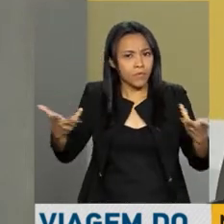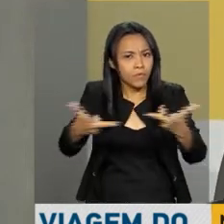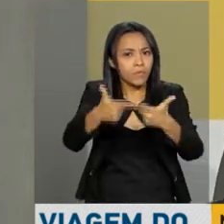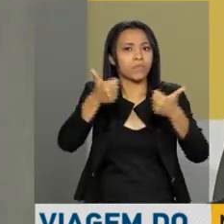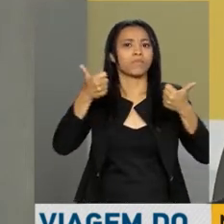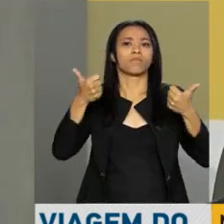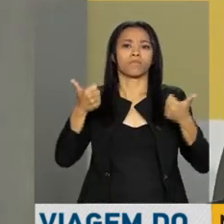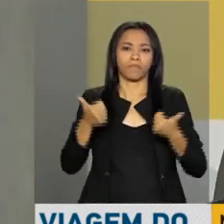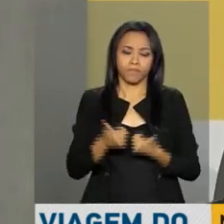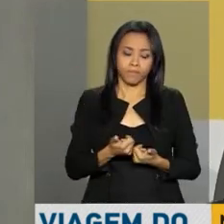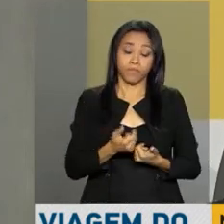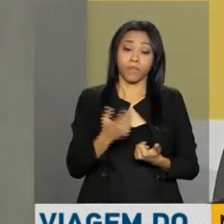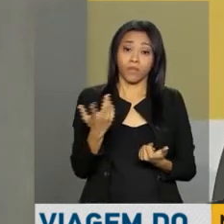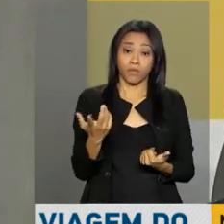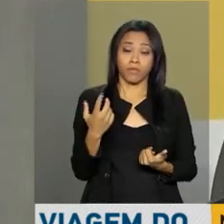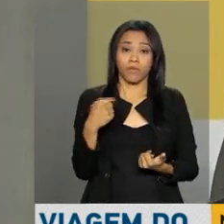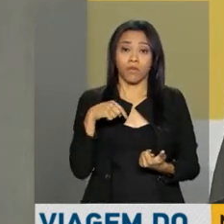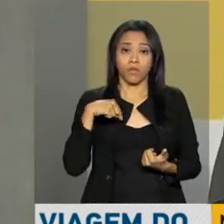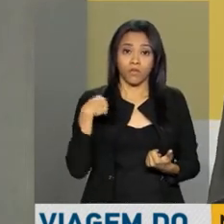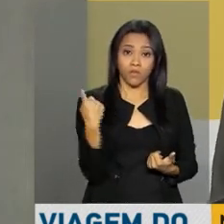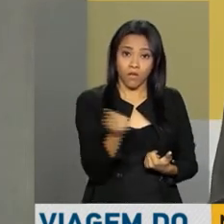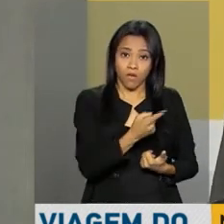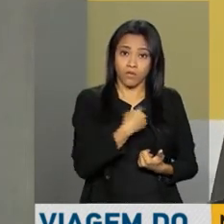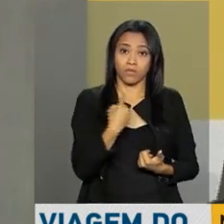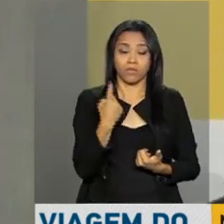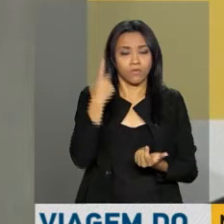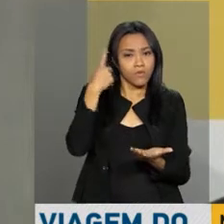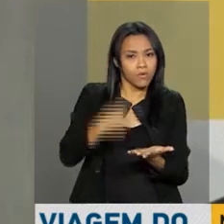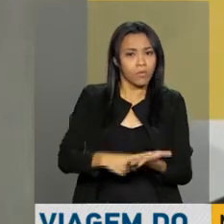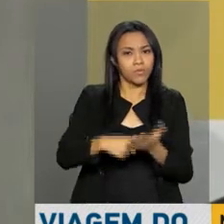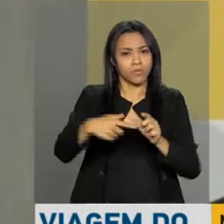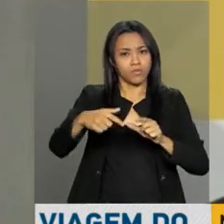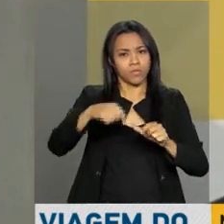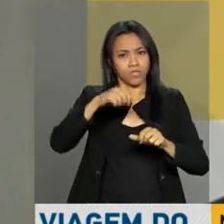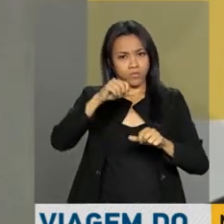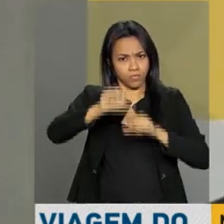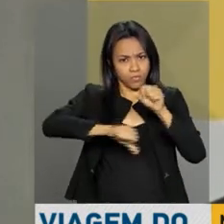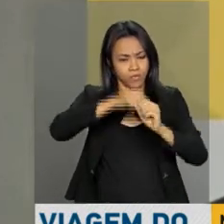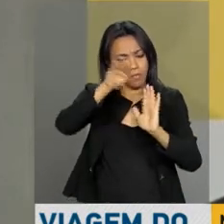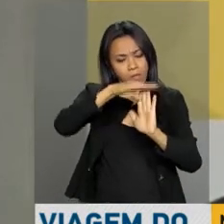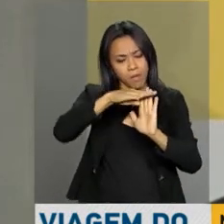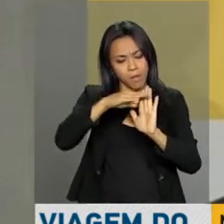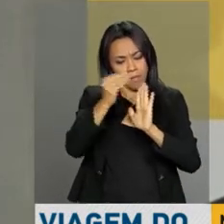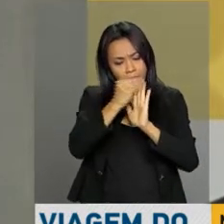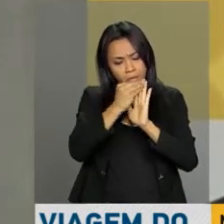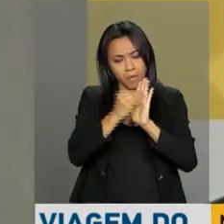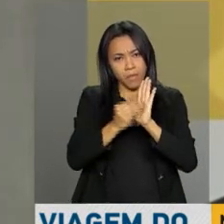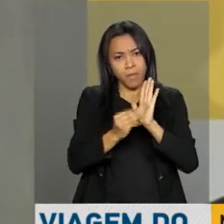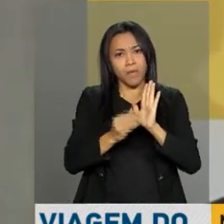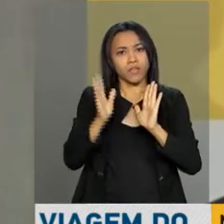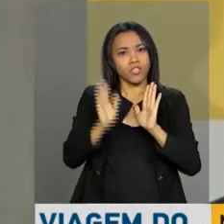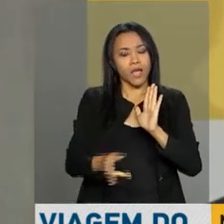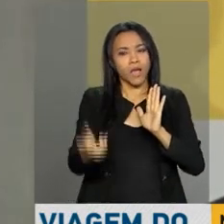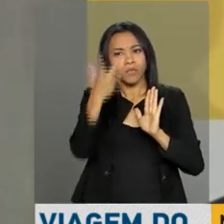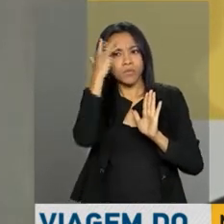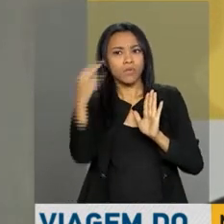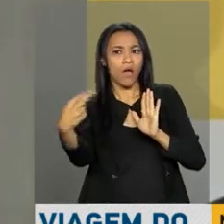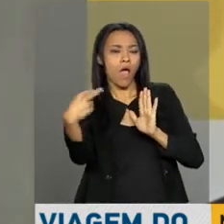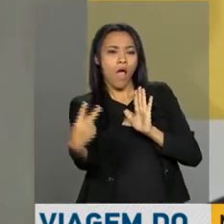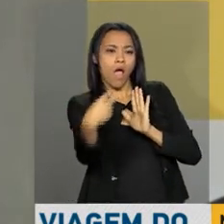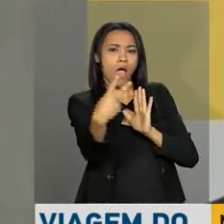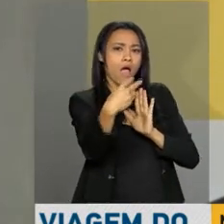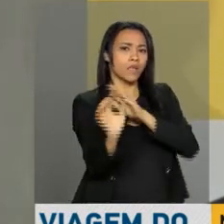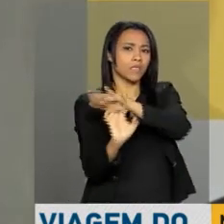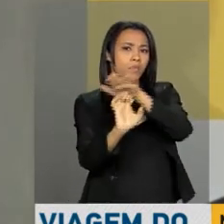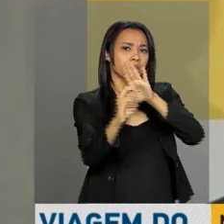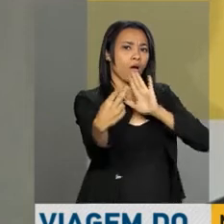moderno nossa agenda de reformas já traz de volta a confiança o